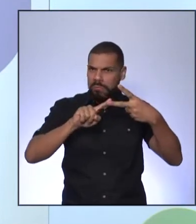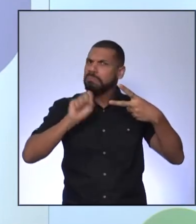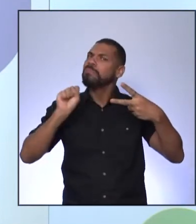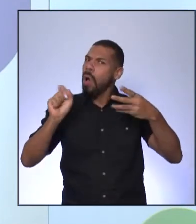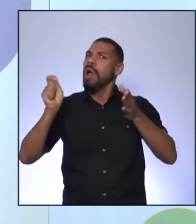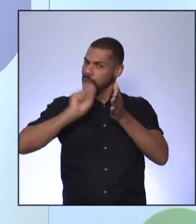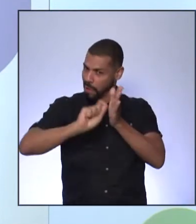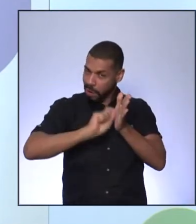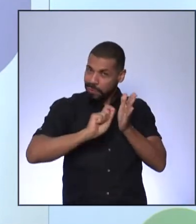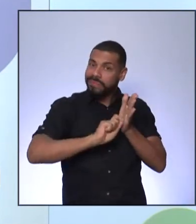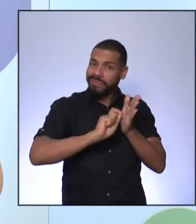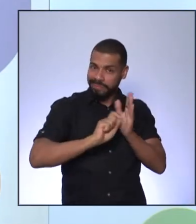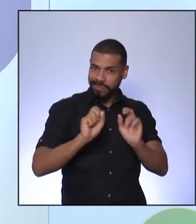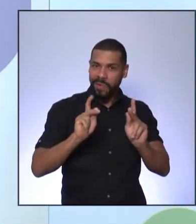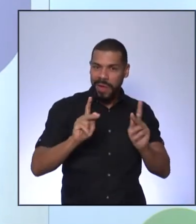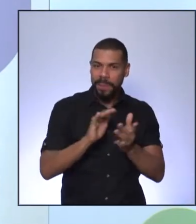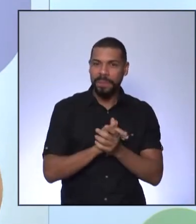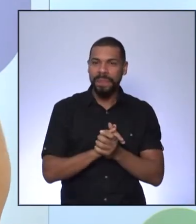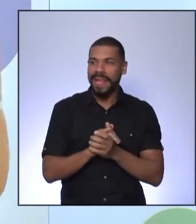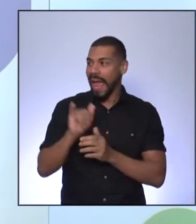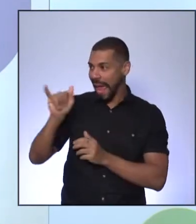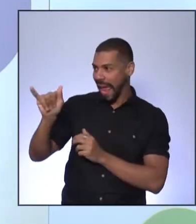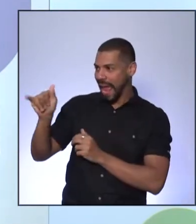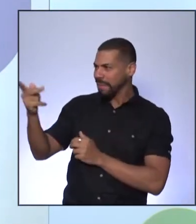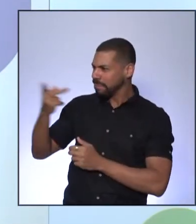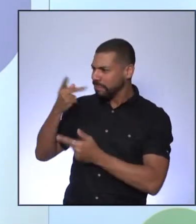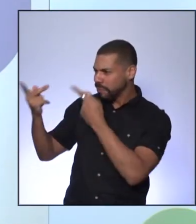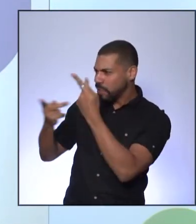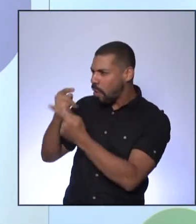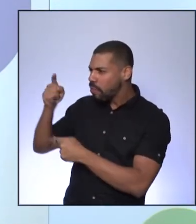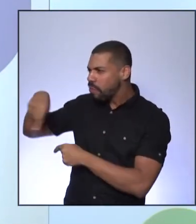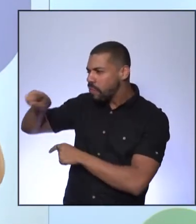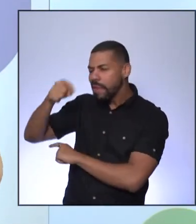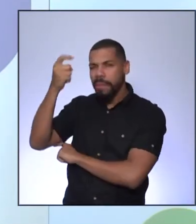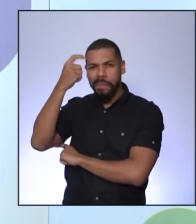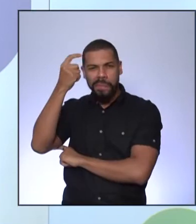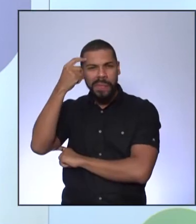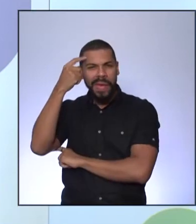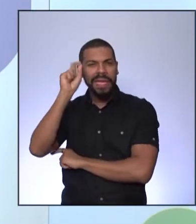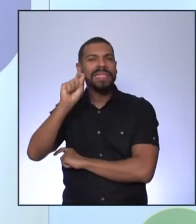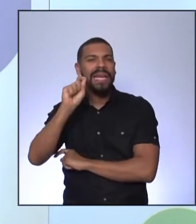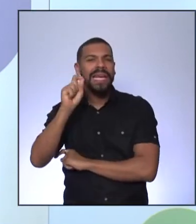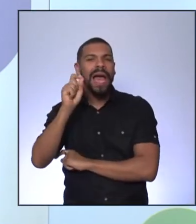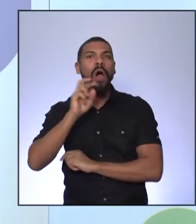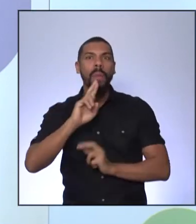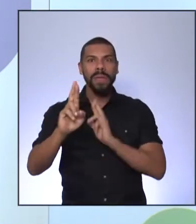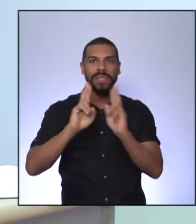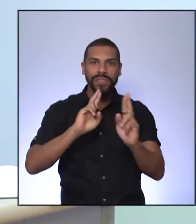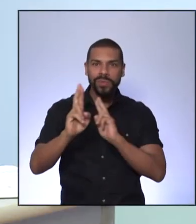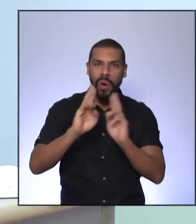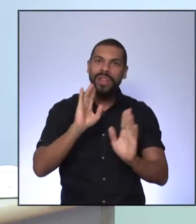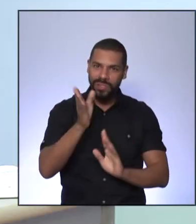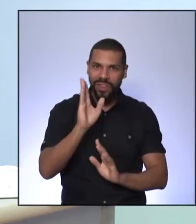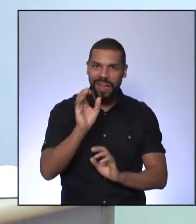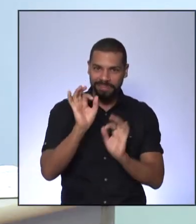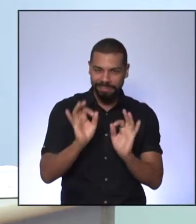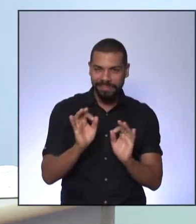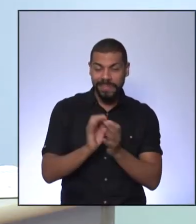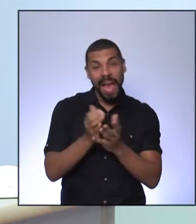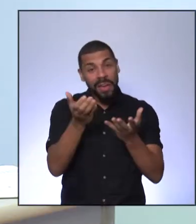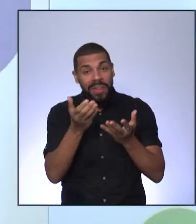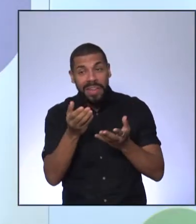anotar também no caderno. A Roberta me disse, enquanto vocês estavam pensando, que tem algumas respostas já no chat. Aí eu queria que